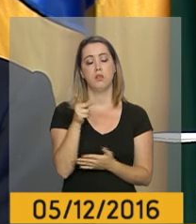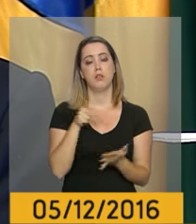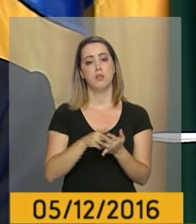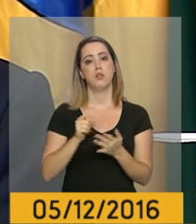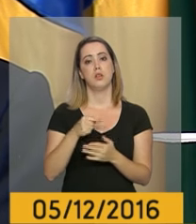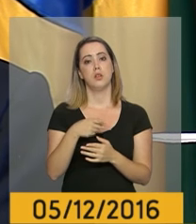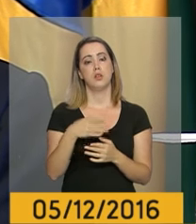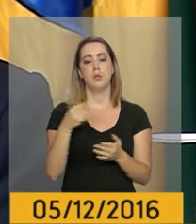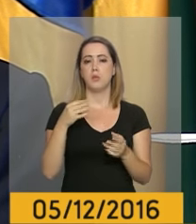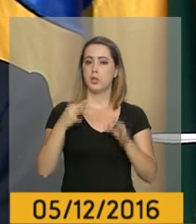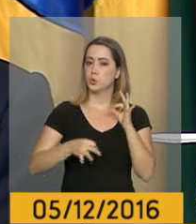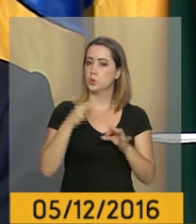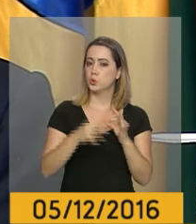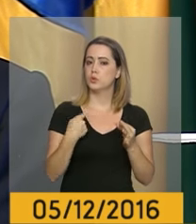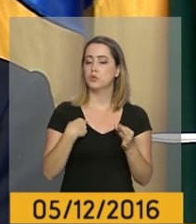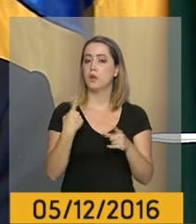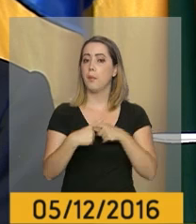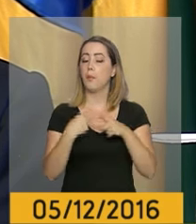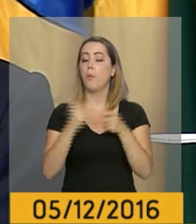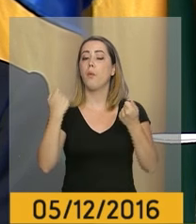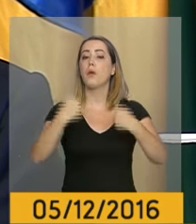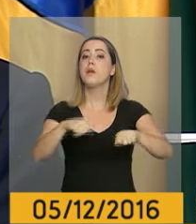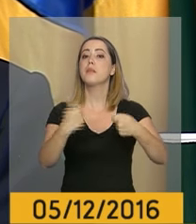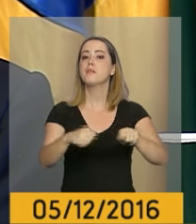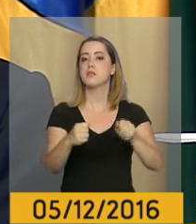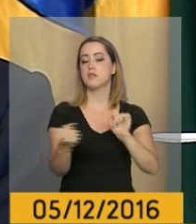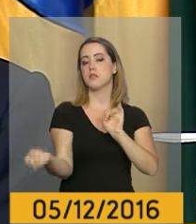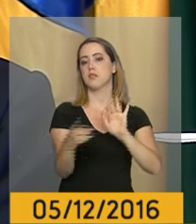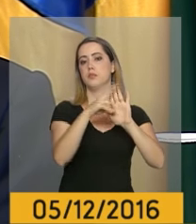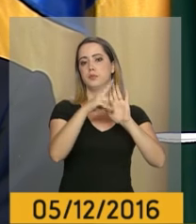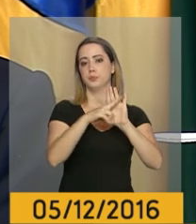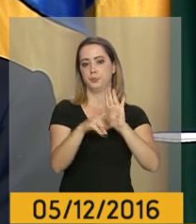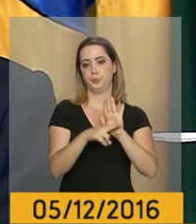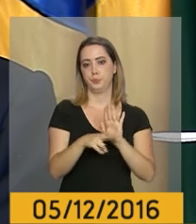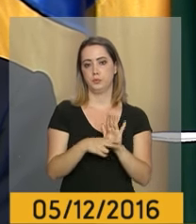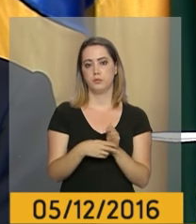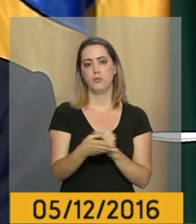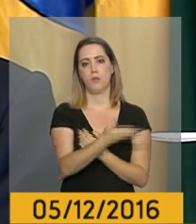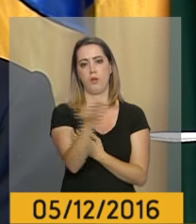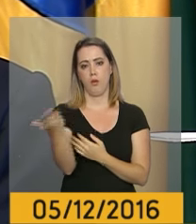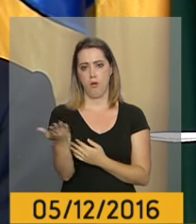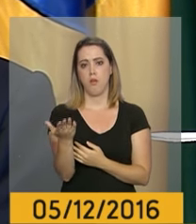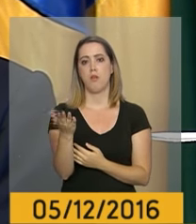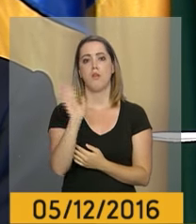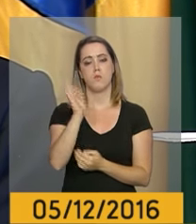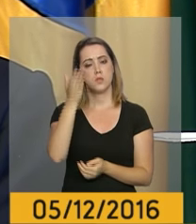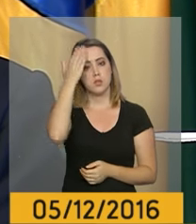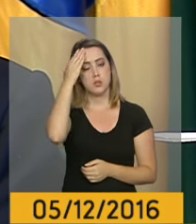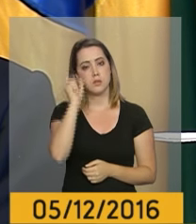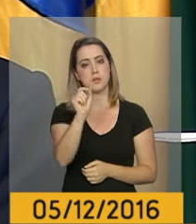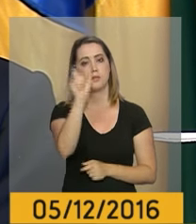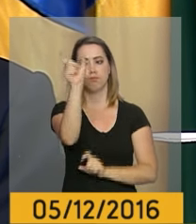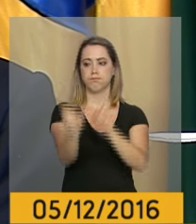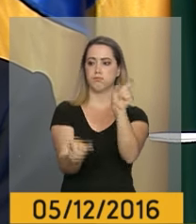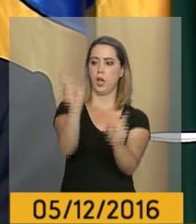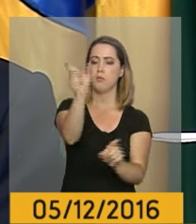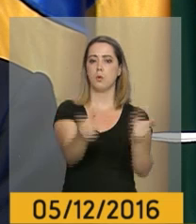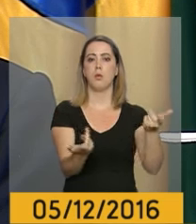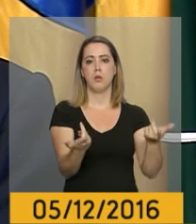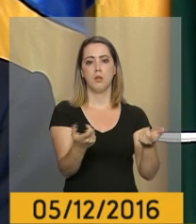justificar a reforma da previdência. O senhor sabe que o perfil da sociedade brasileira vem